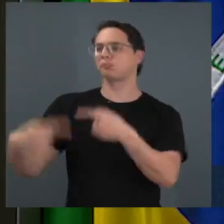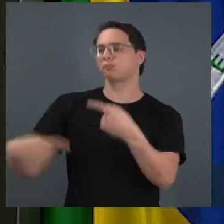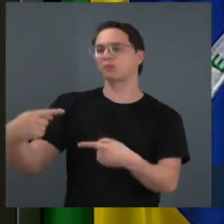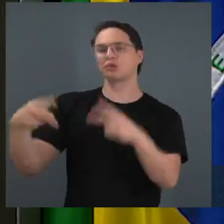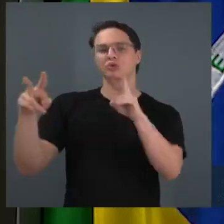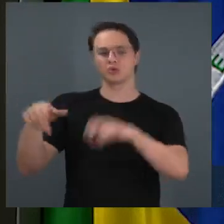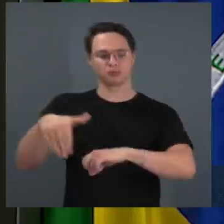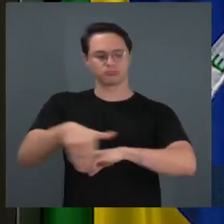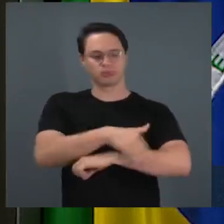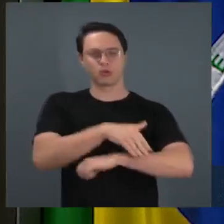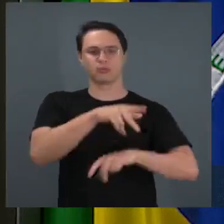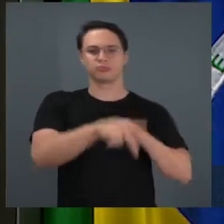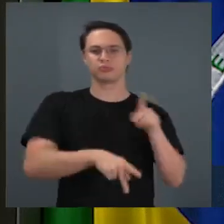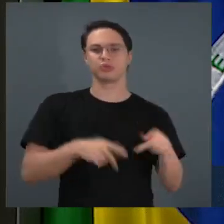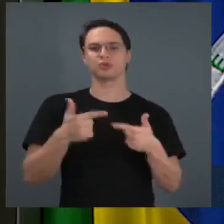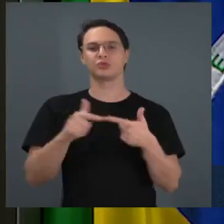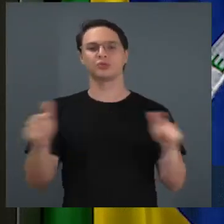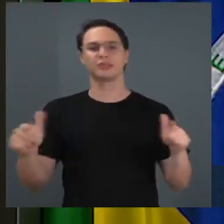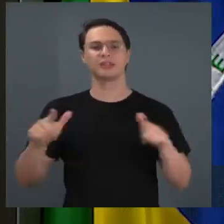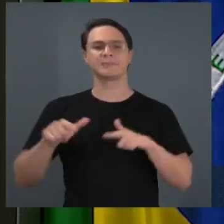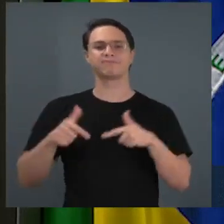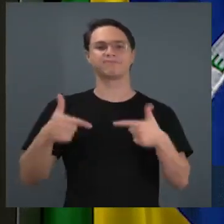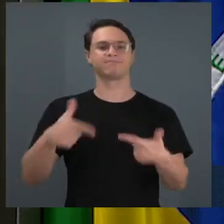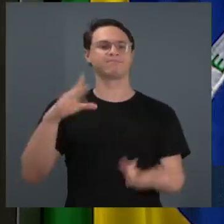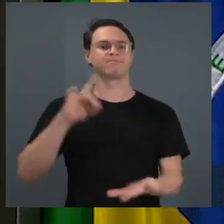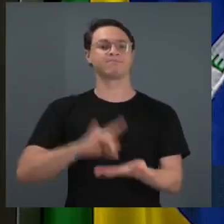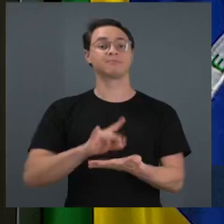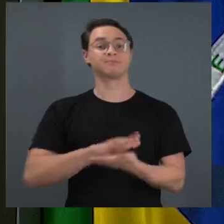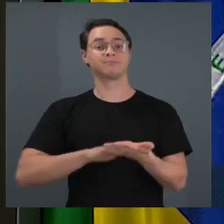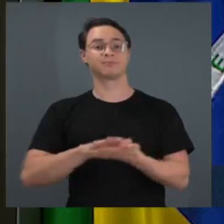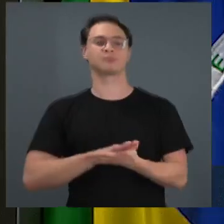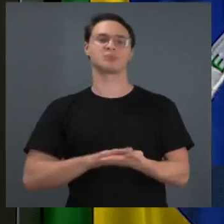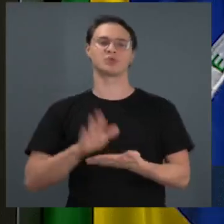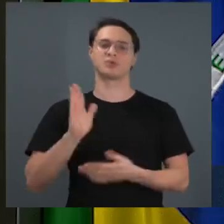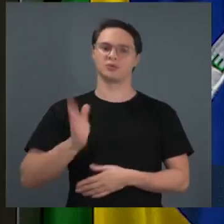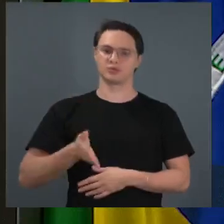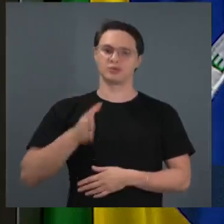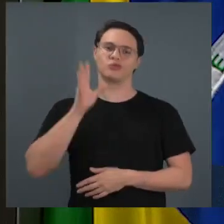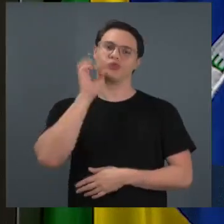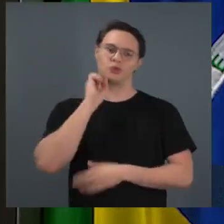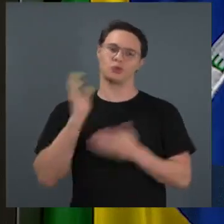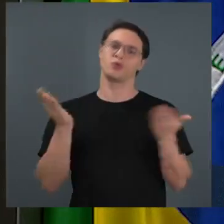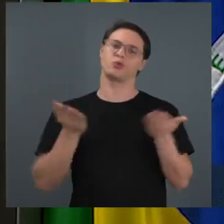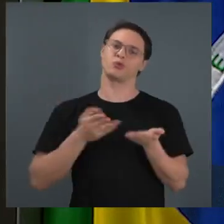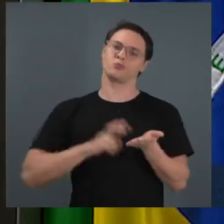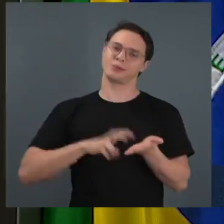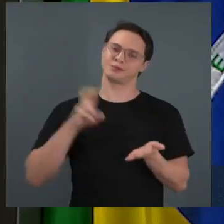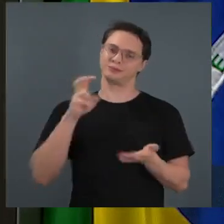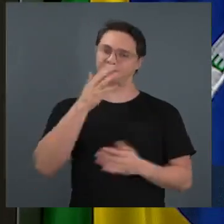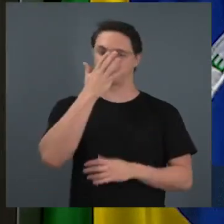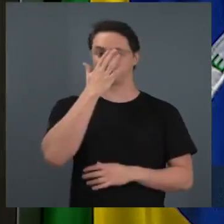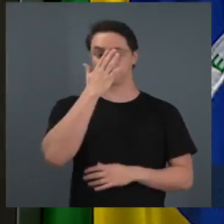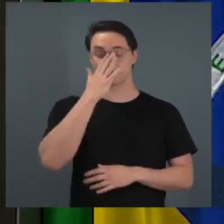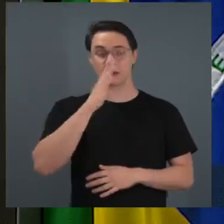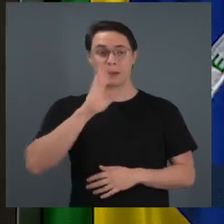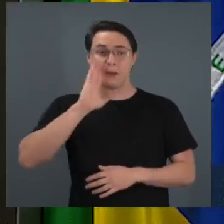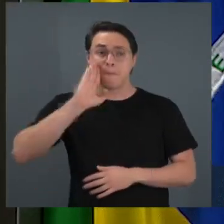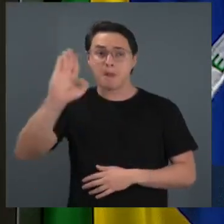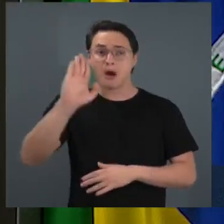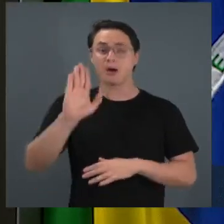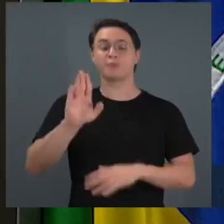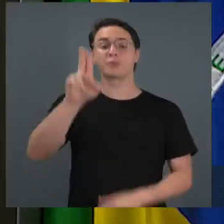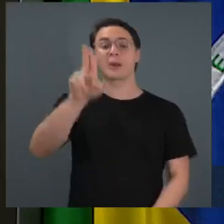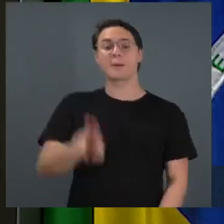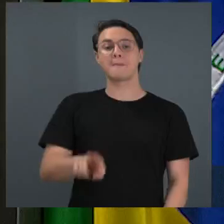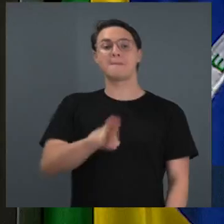de rua e não termos medidas concretas. Foi o que eu mais ouvi hoje pela manhã, principalmente do padre